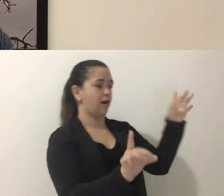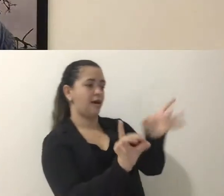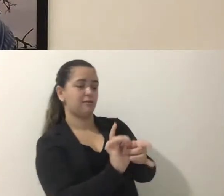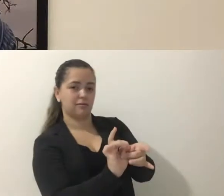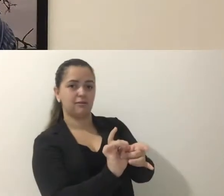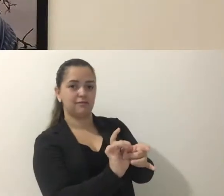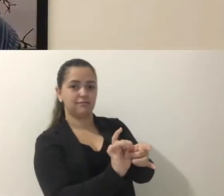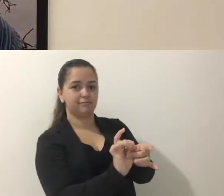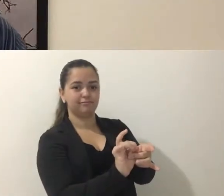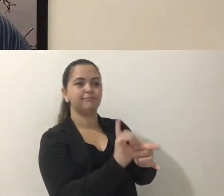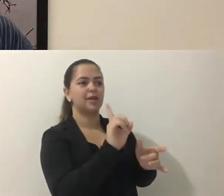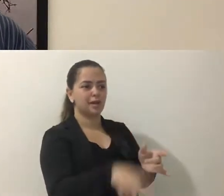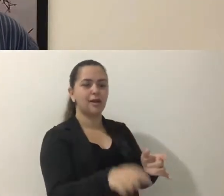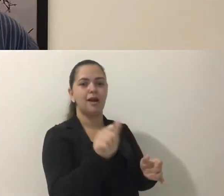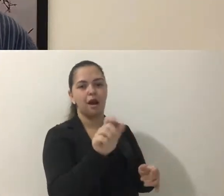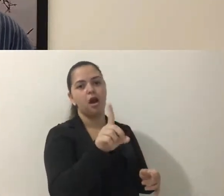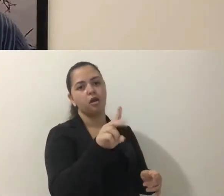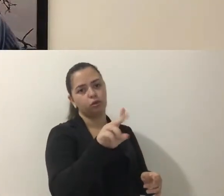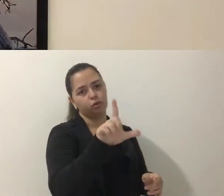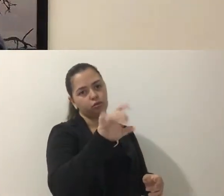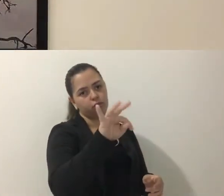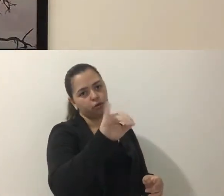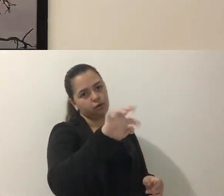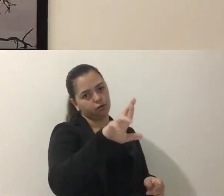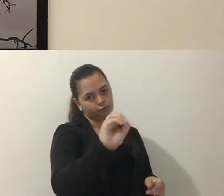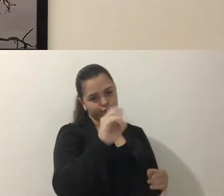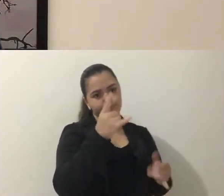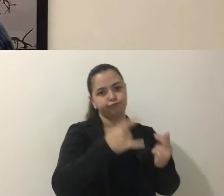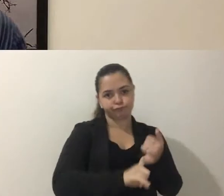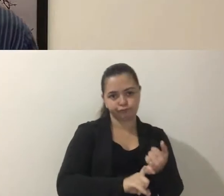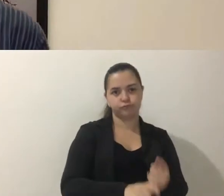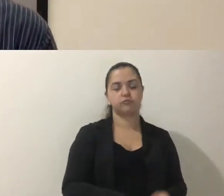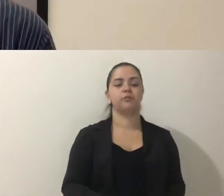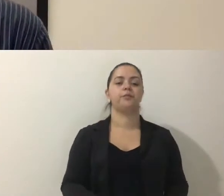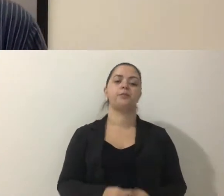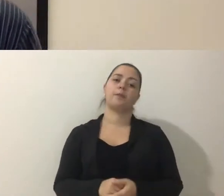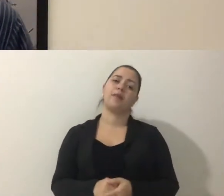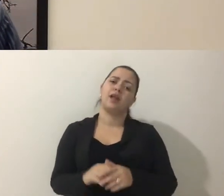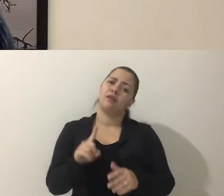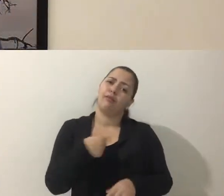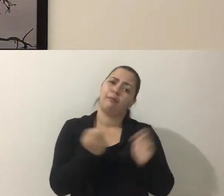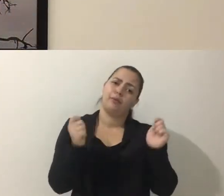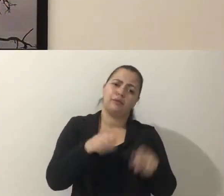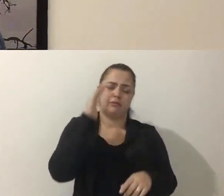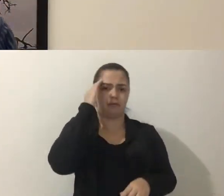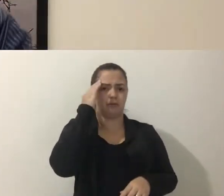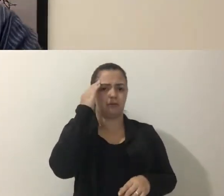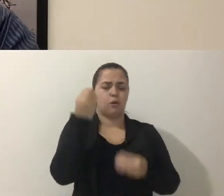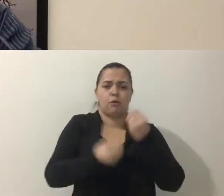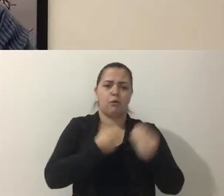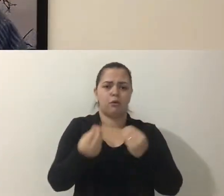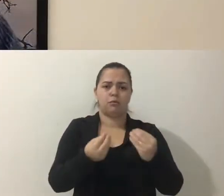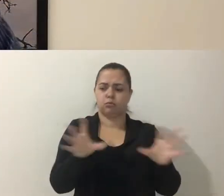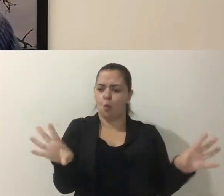comete adultério. Como são apenas 2 versículos, e digamos assim, poderíamos entendê-los como se eles fossem apenas